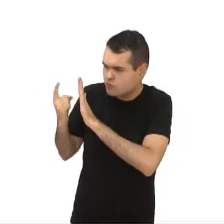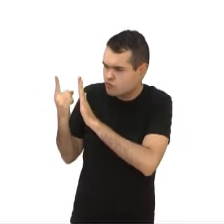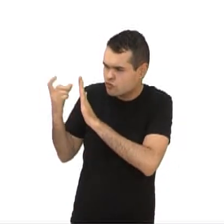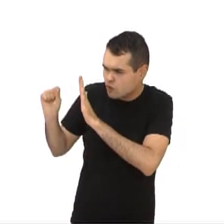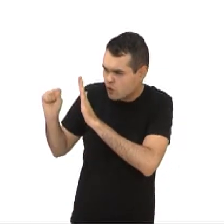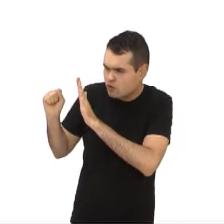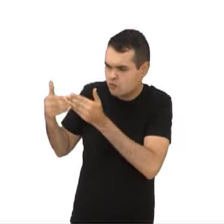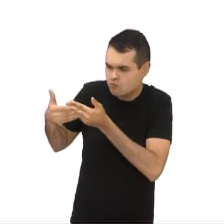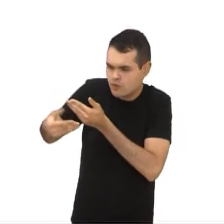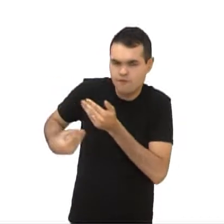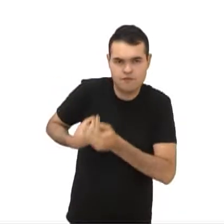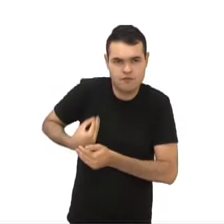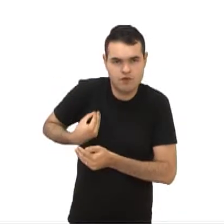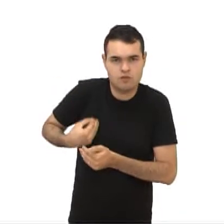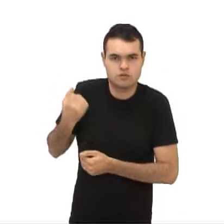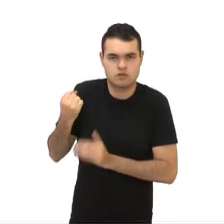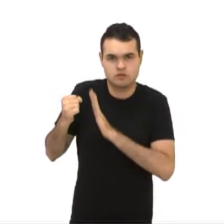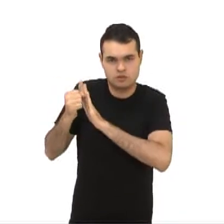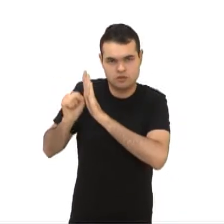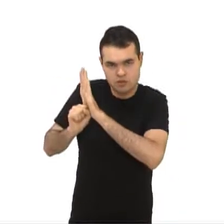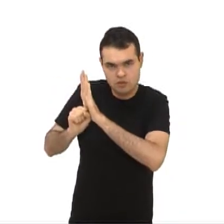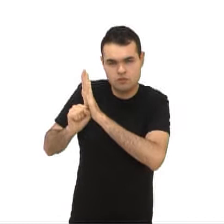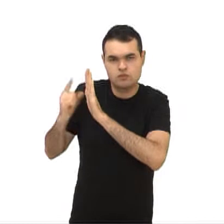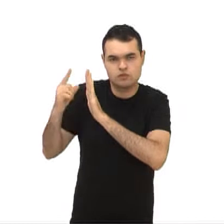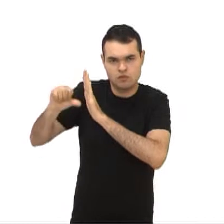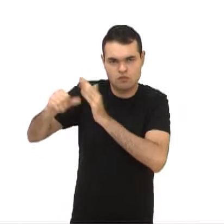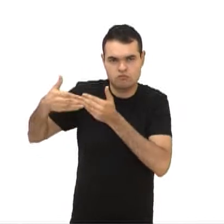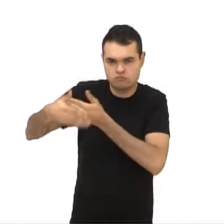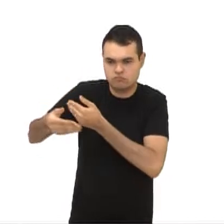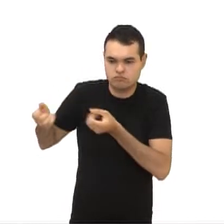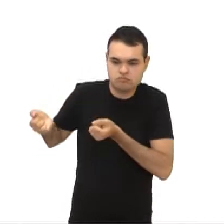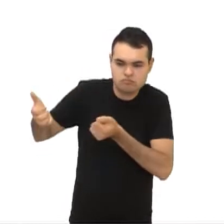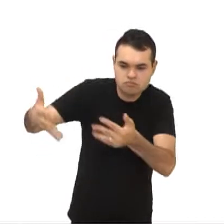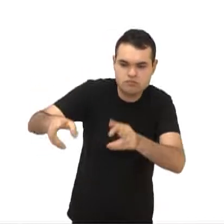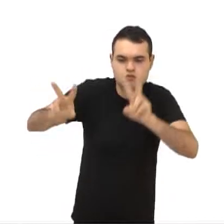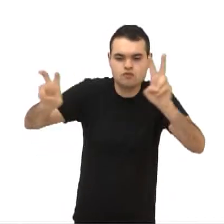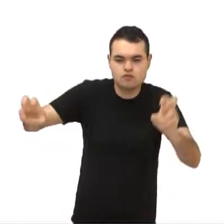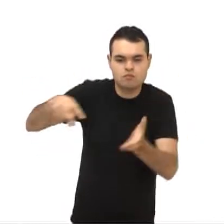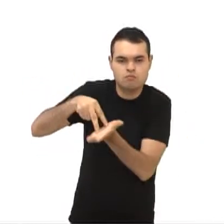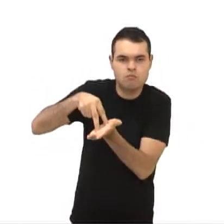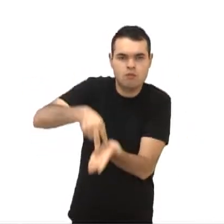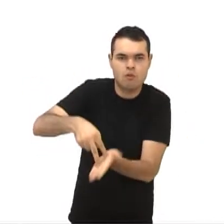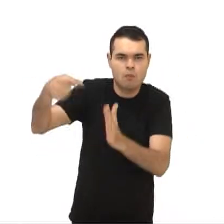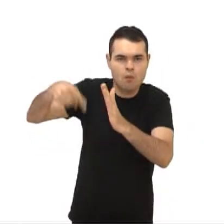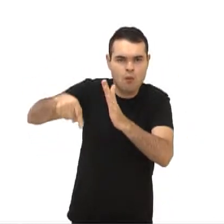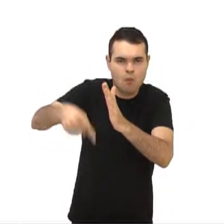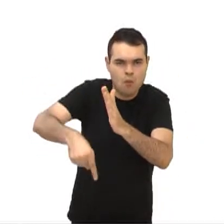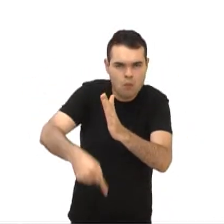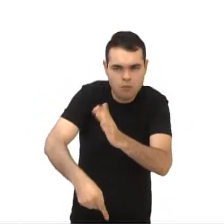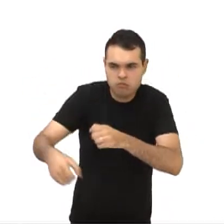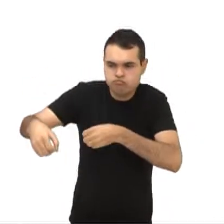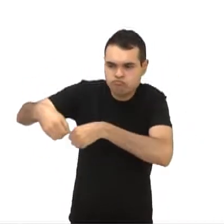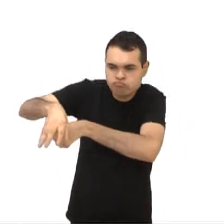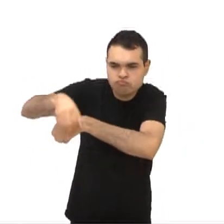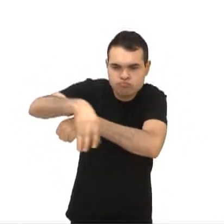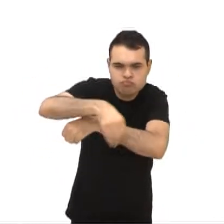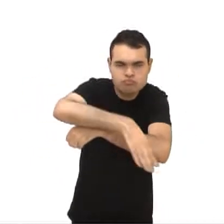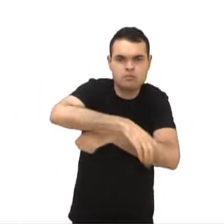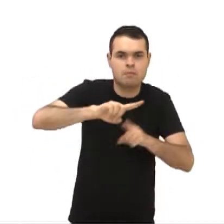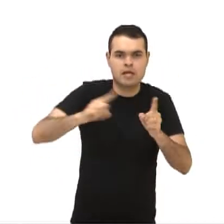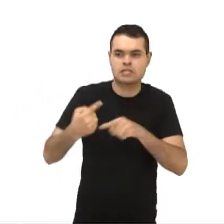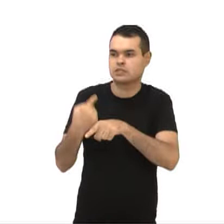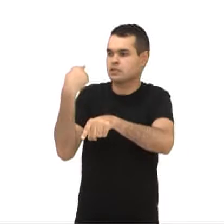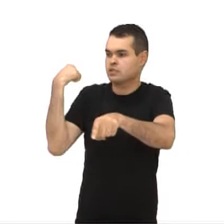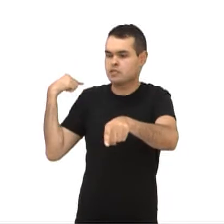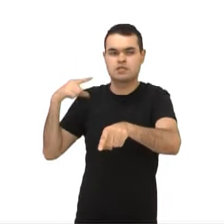no século XIX, trouxe essas reflexões do positivismo mais aprofundadas. Mas ele recebeu a influência de